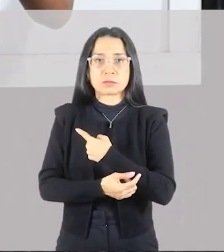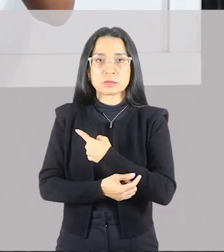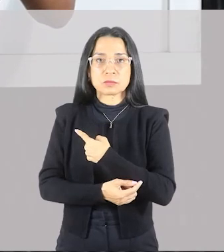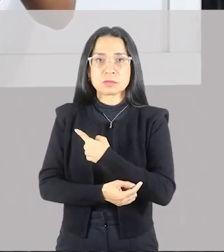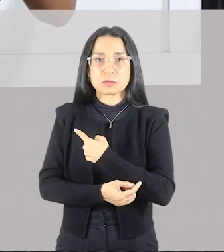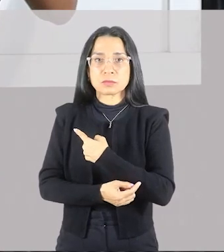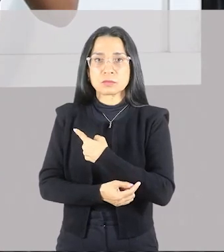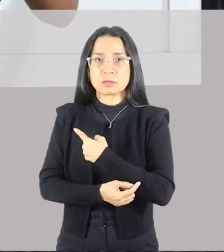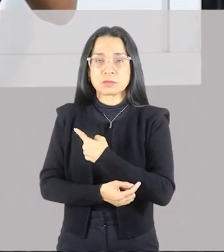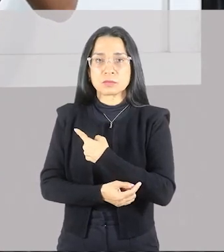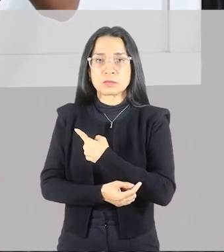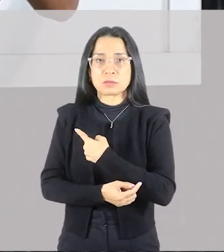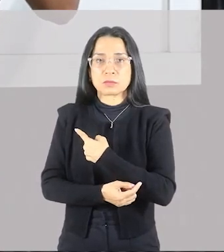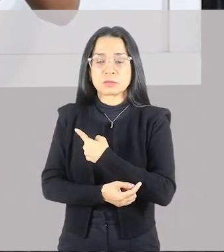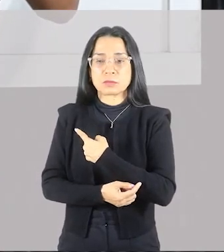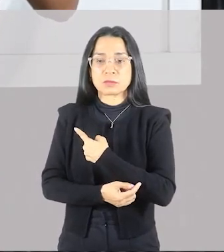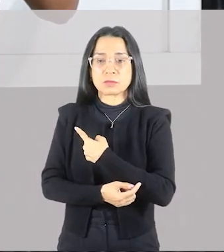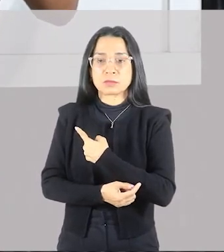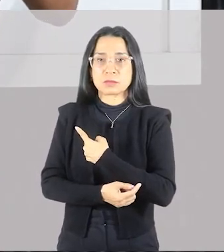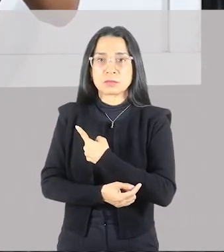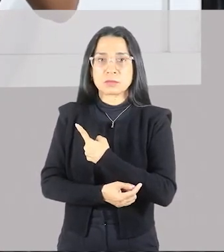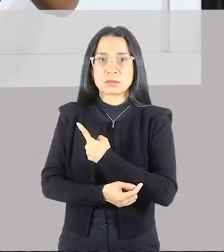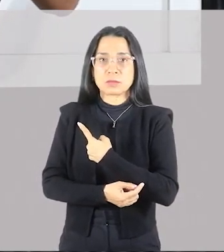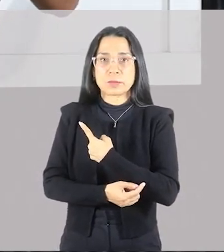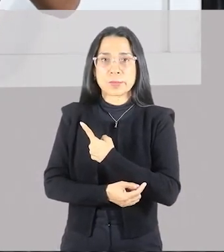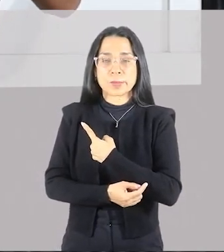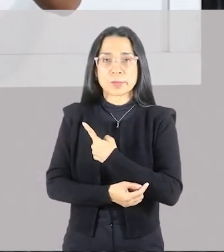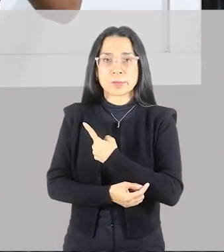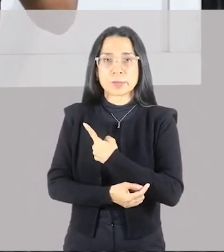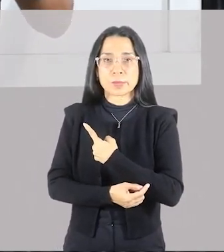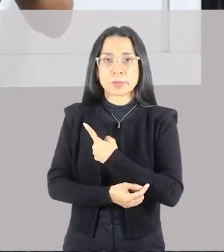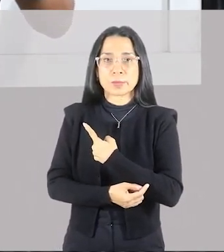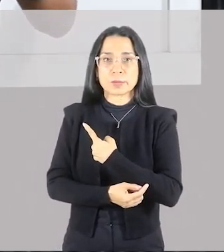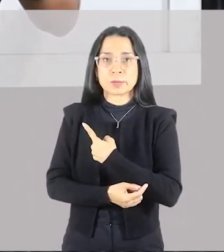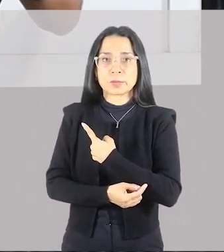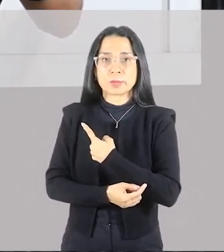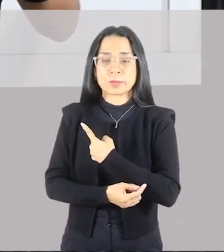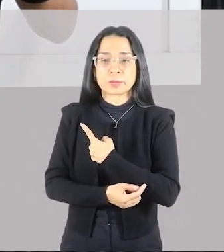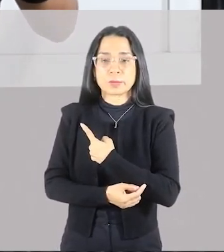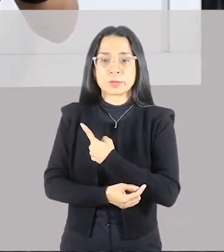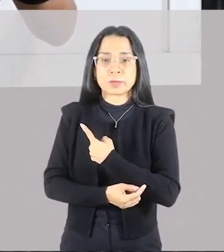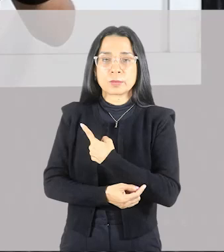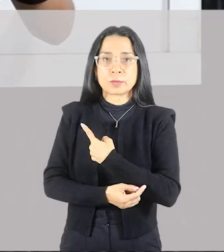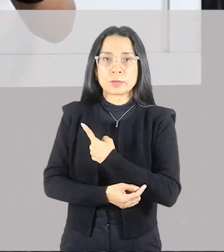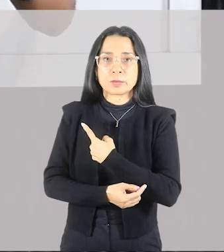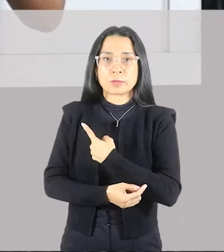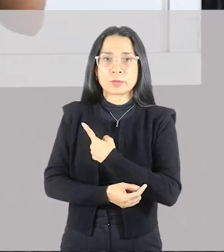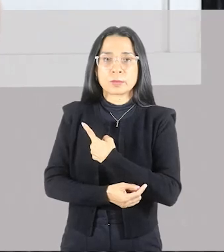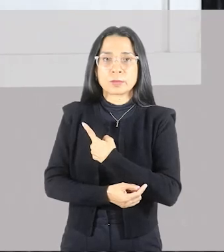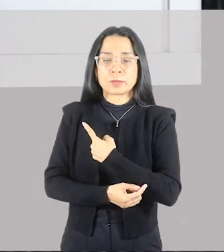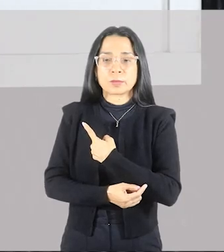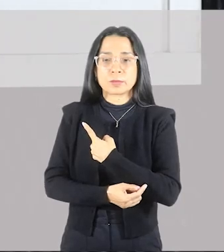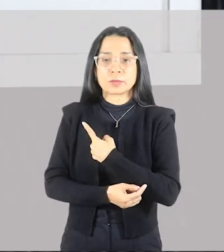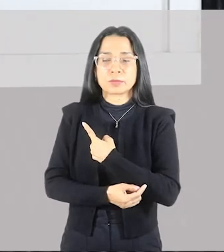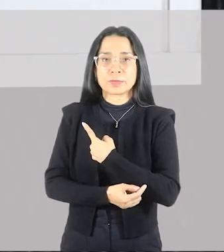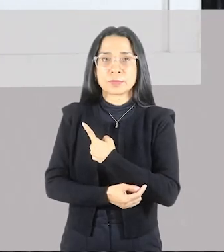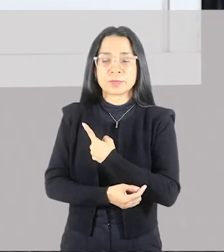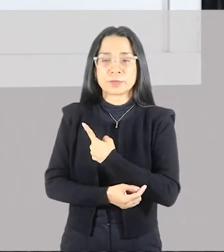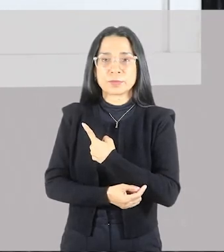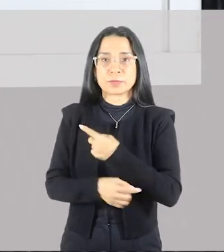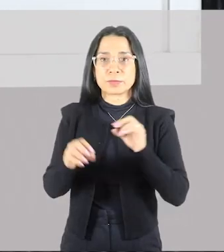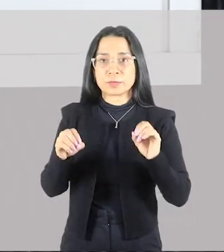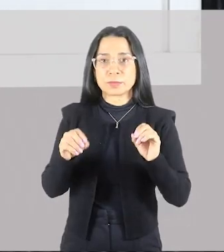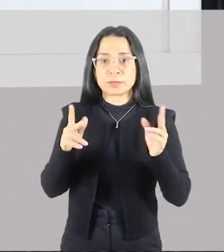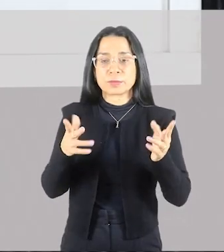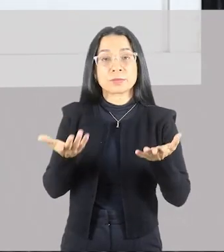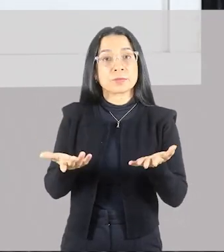πr ao quadrado dividido por 2, é só a metade. Beleza,